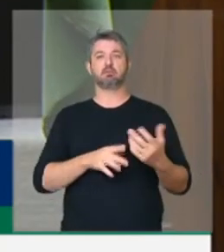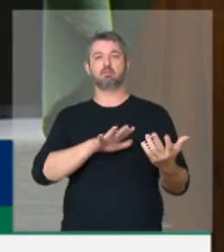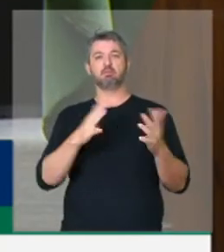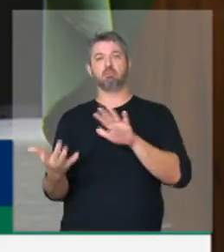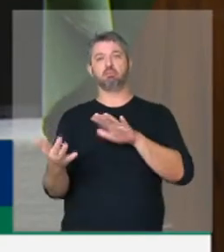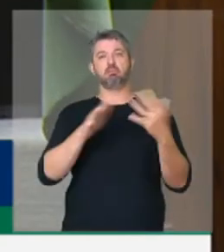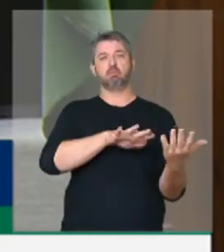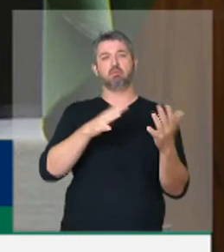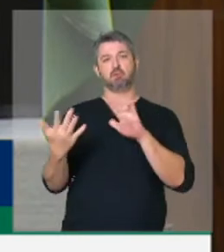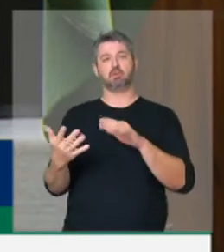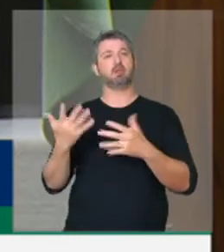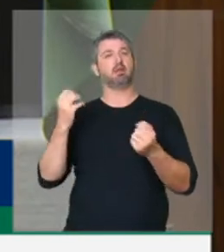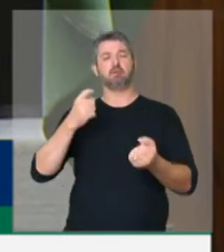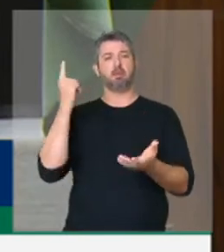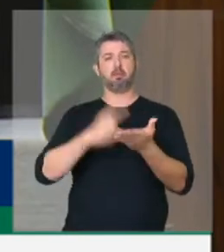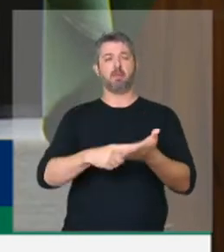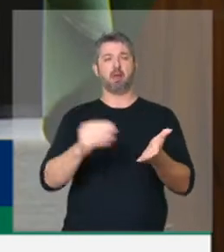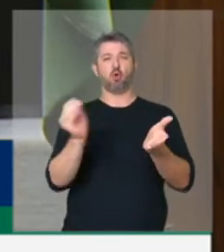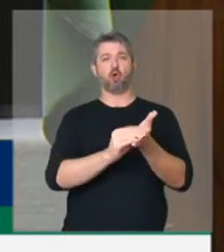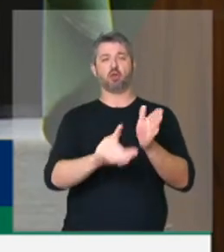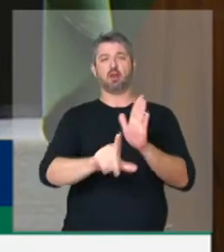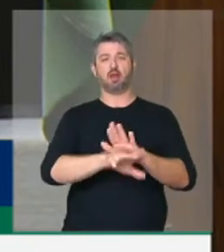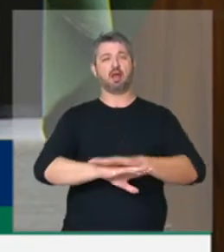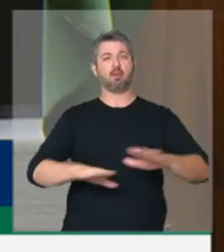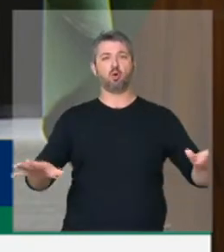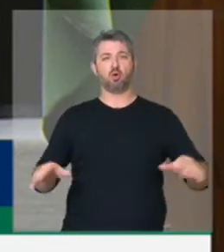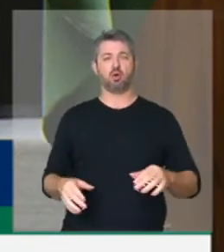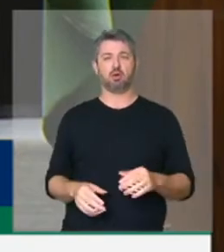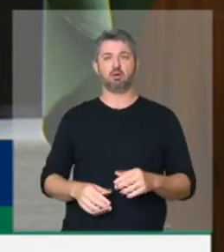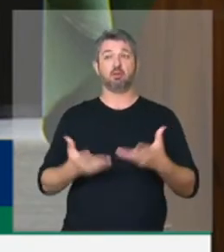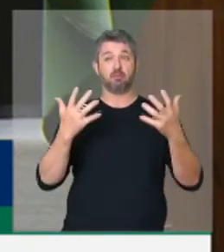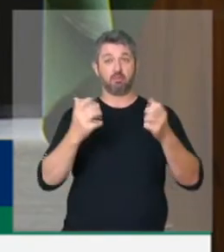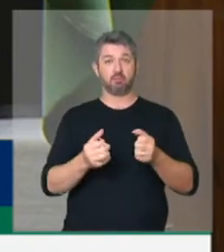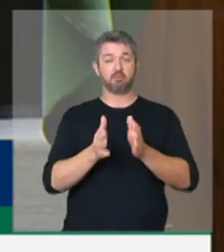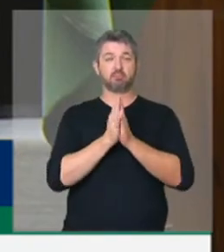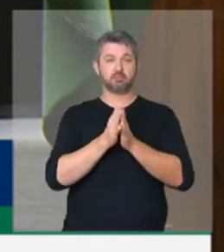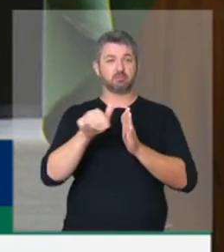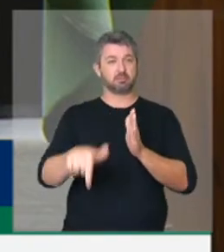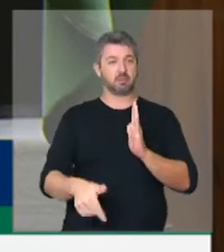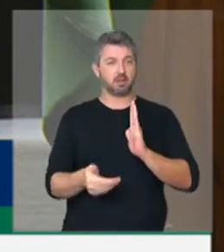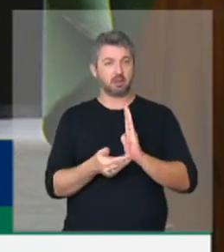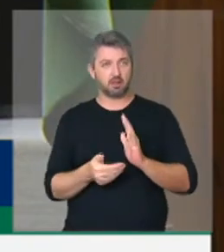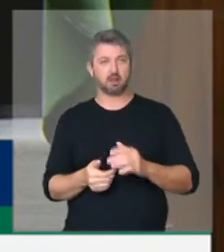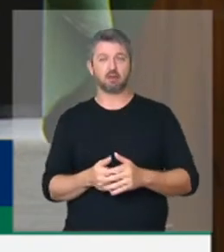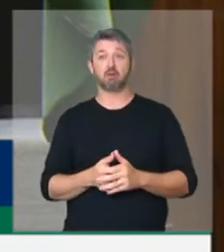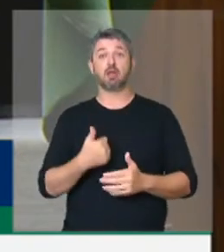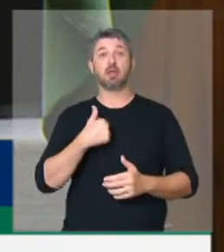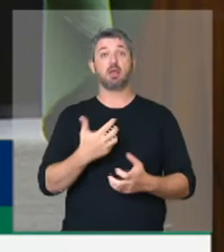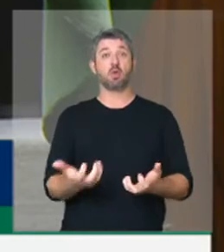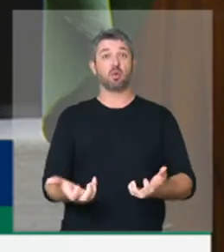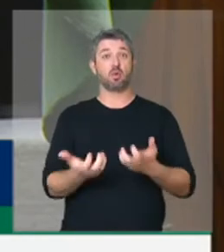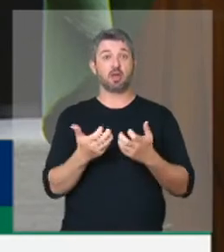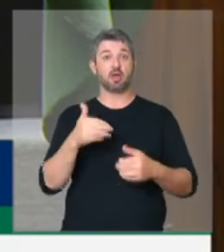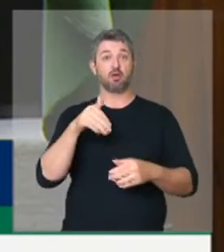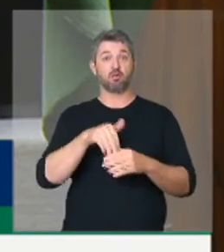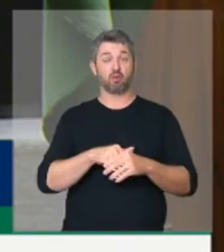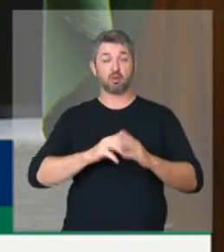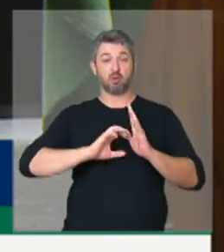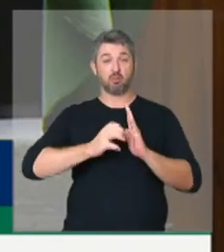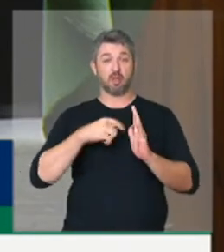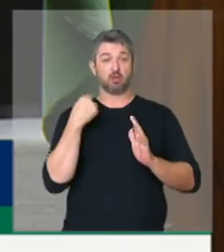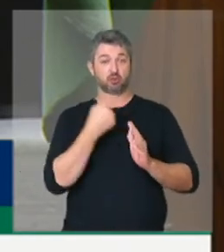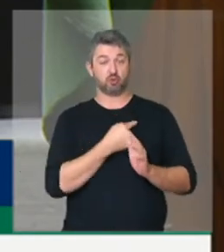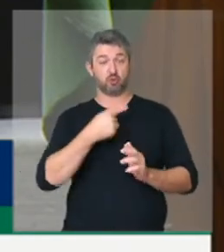vamos pacificar. É um apelo que eu faço para essa casa. Eu quero votar. O nosso partido,